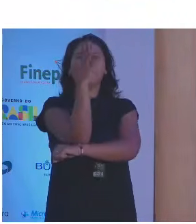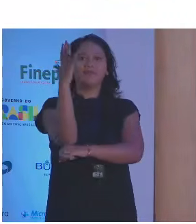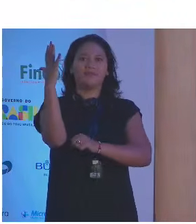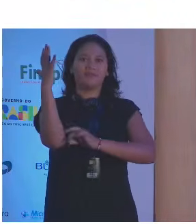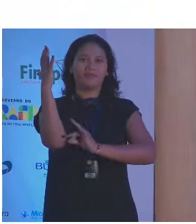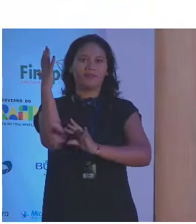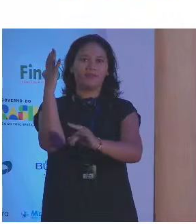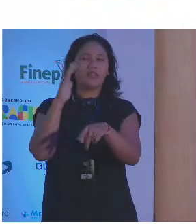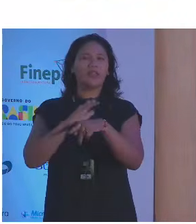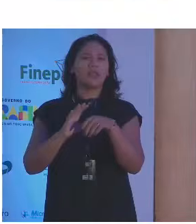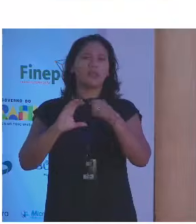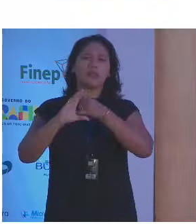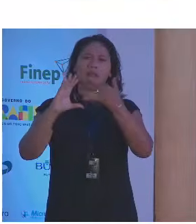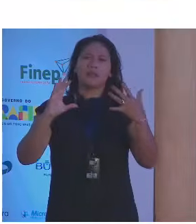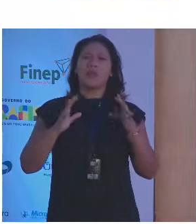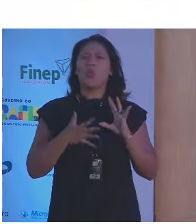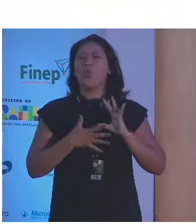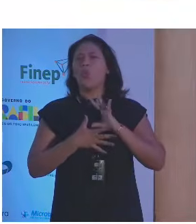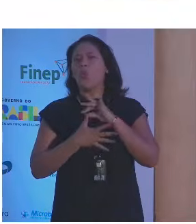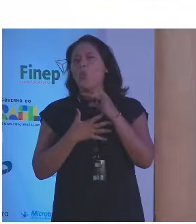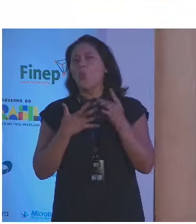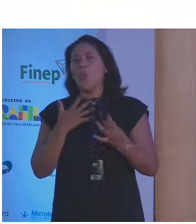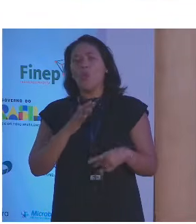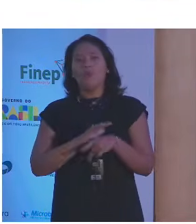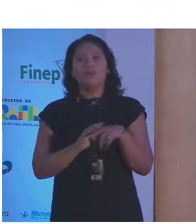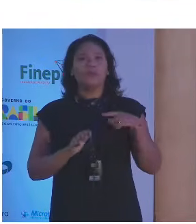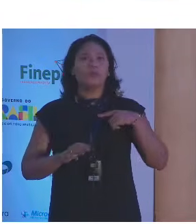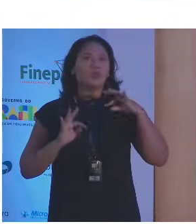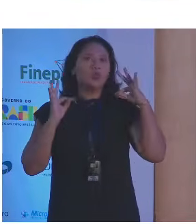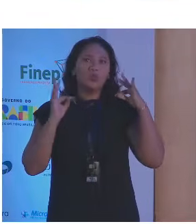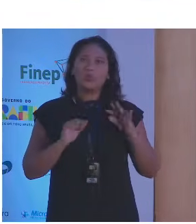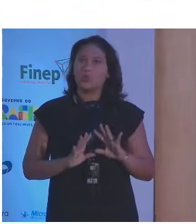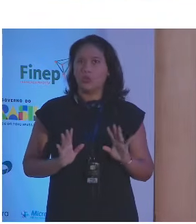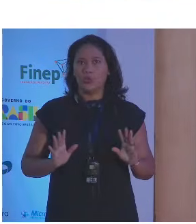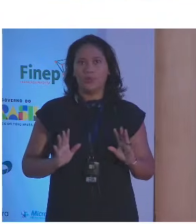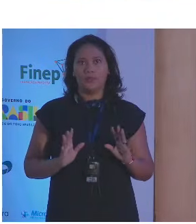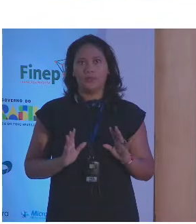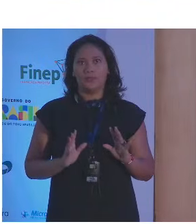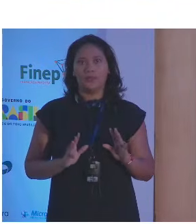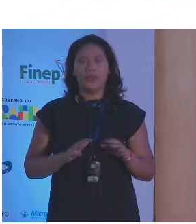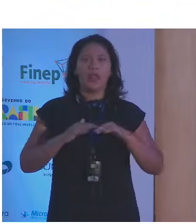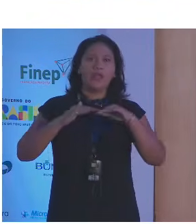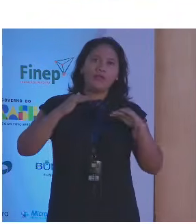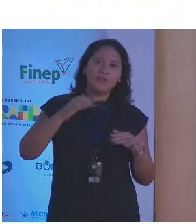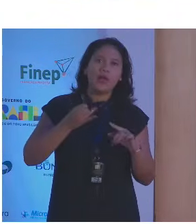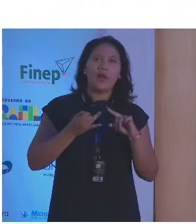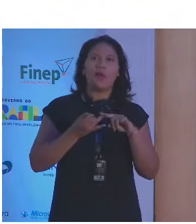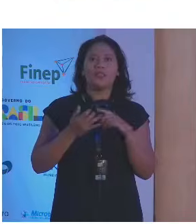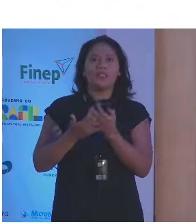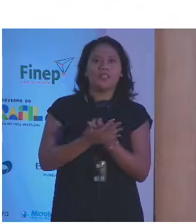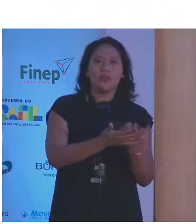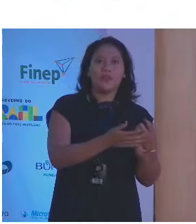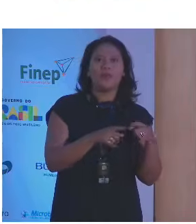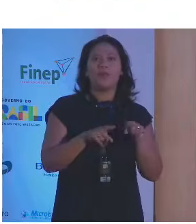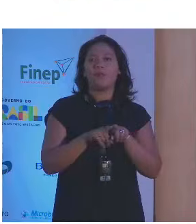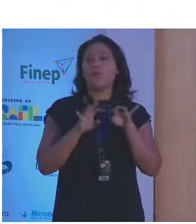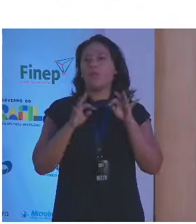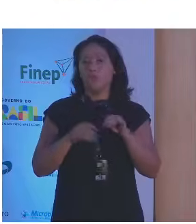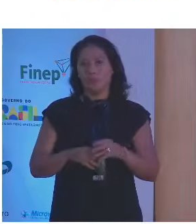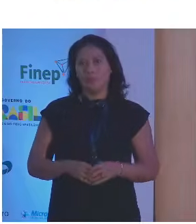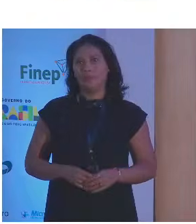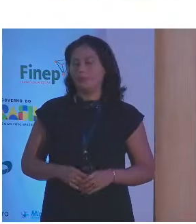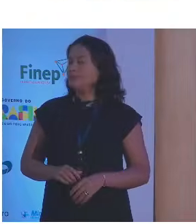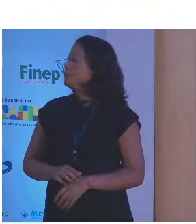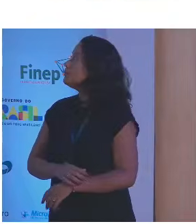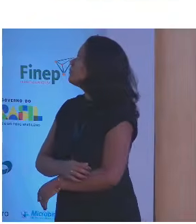as características oceanográficas, suprimento de sedimento e de elevação que favorecem o manguezal.